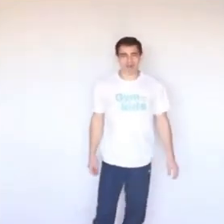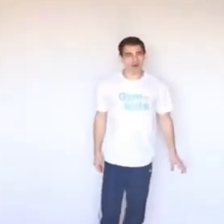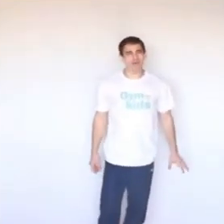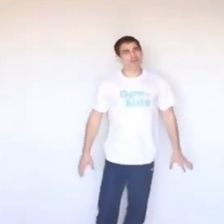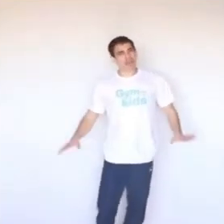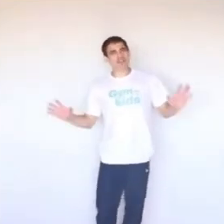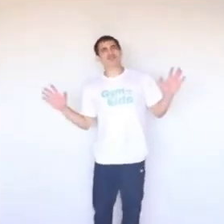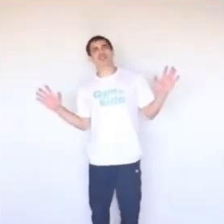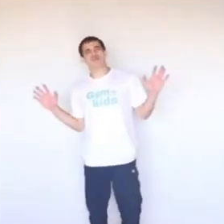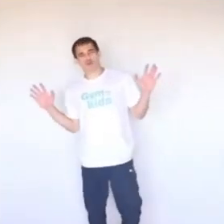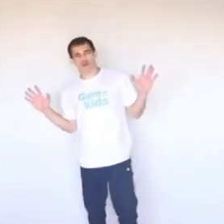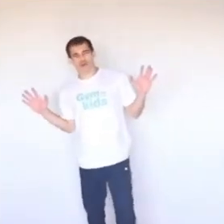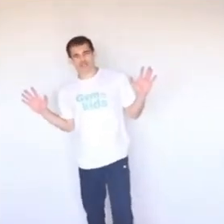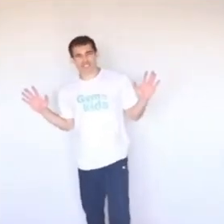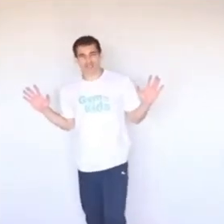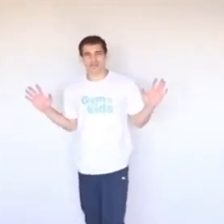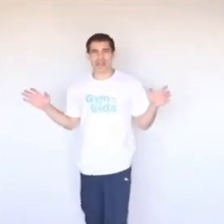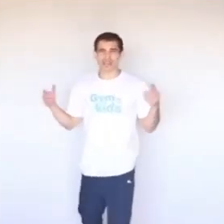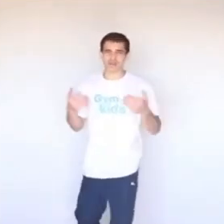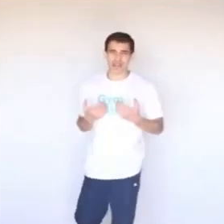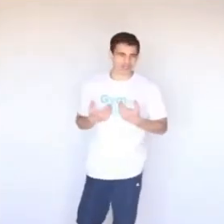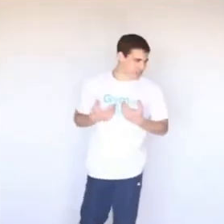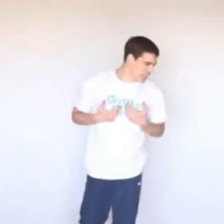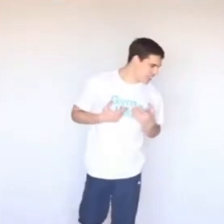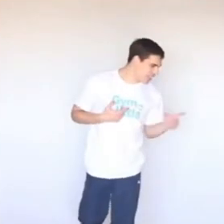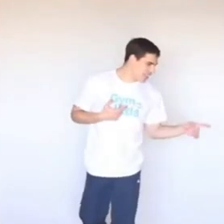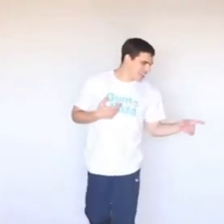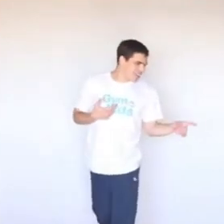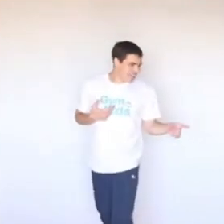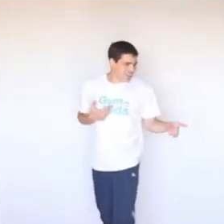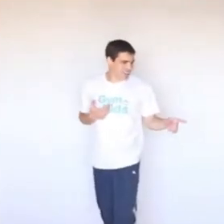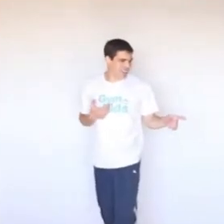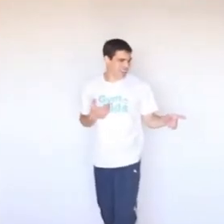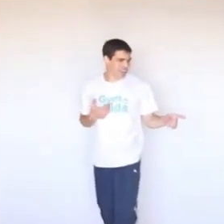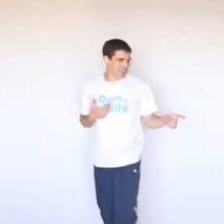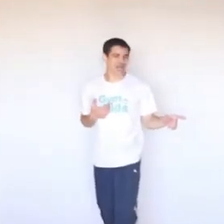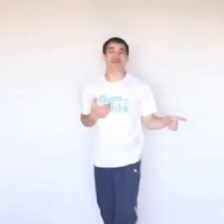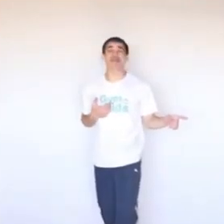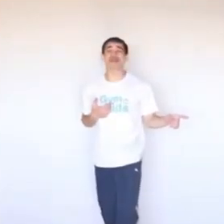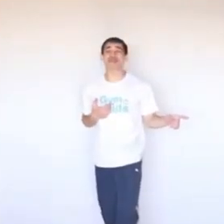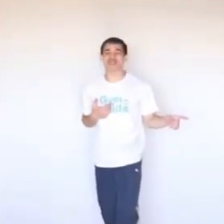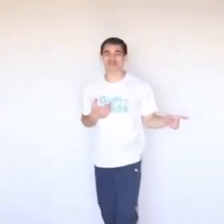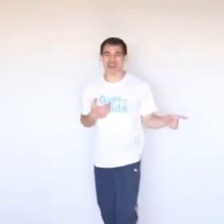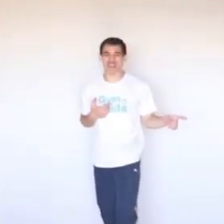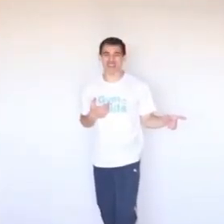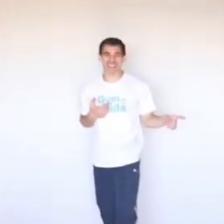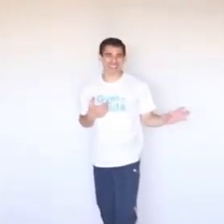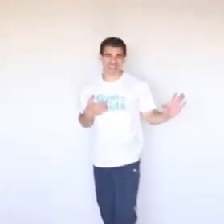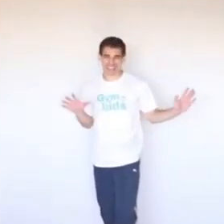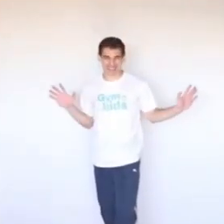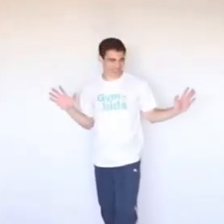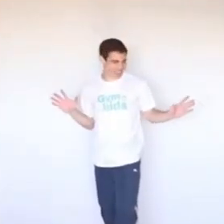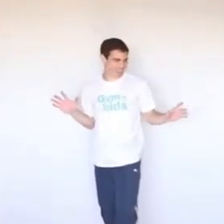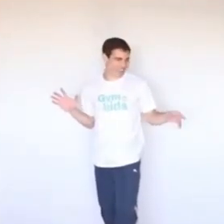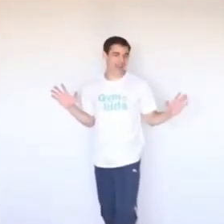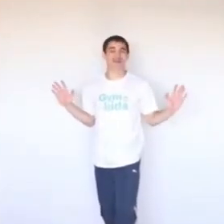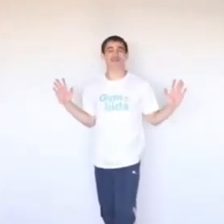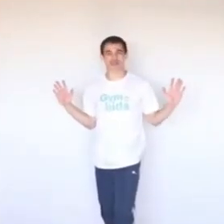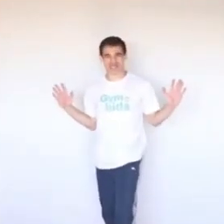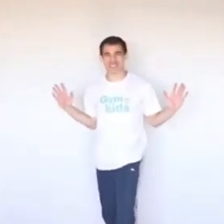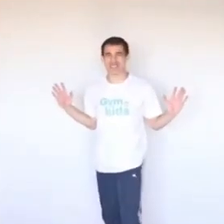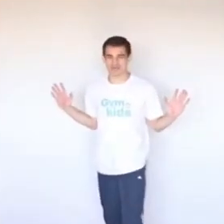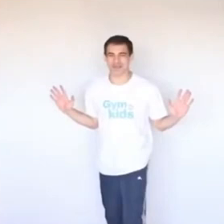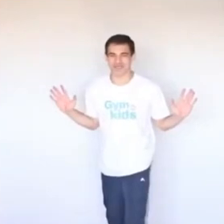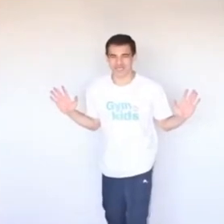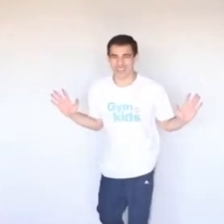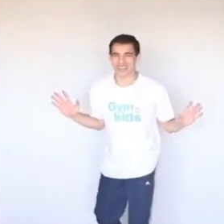vocês, tá bom? Eu já vou dar o meu palpite aqui. Aqui eu mais gostei, acabando o nosso intervalo. Aí, agora sim o